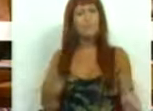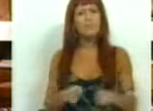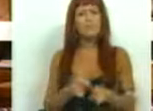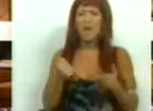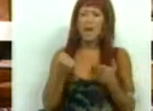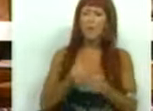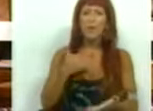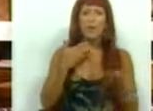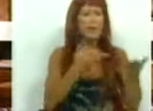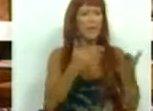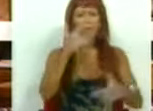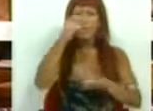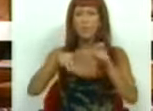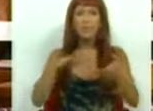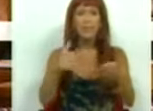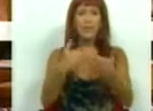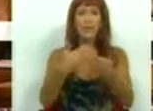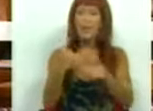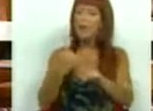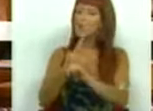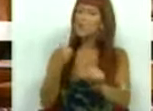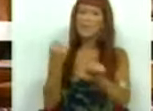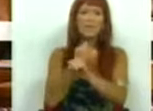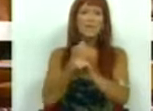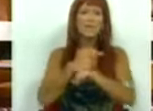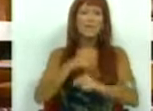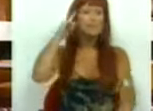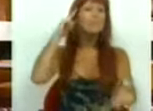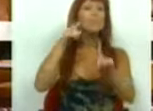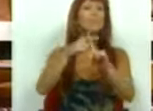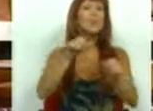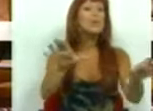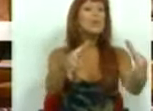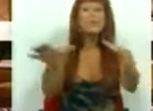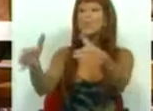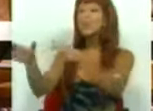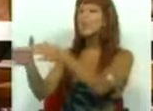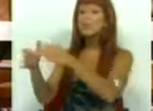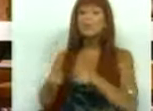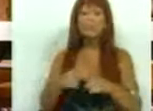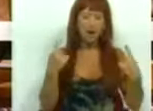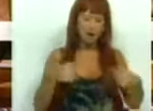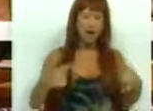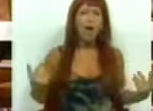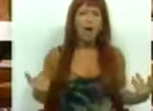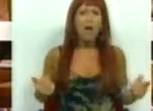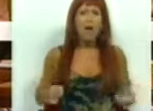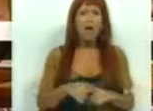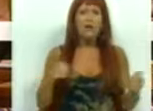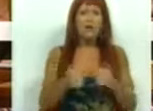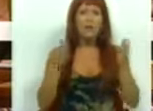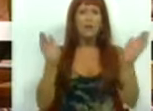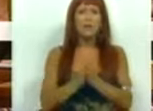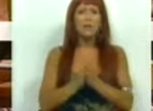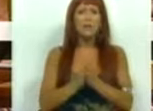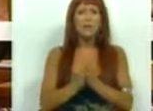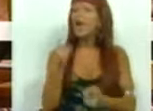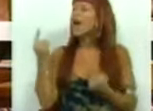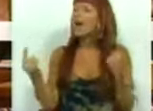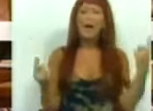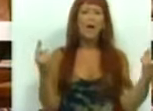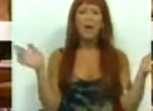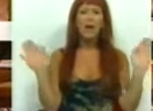no apoio solidário, no fornecimento de bens e serviços em prol das suas comunidades. Existem assim para todos e não para